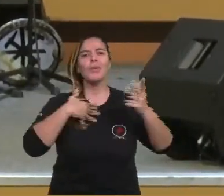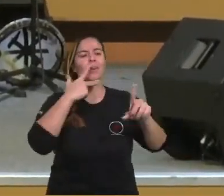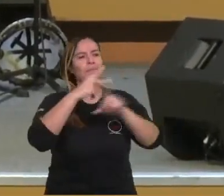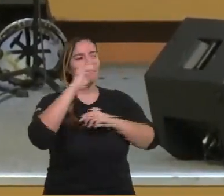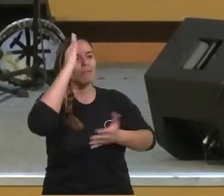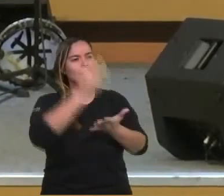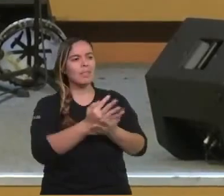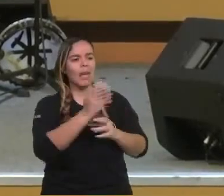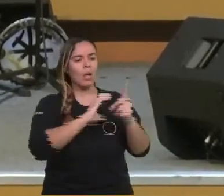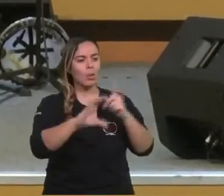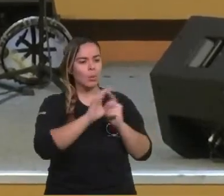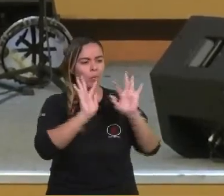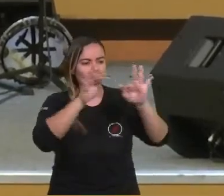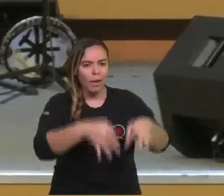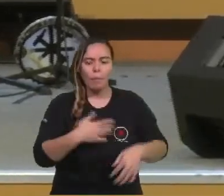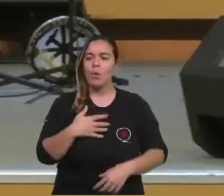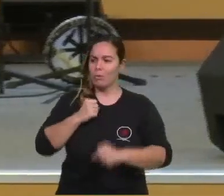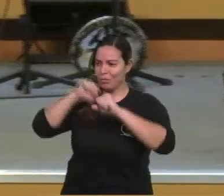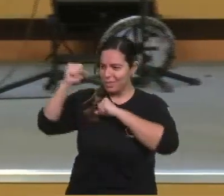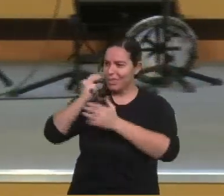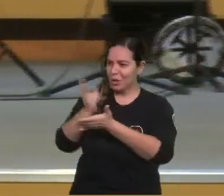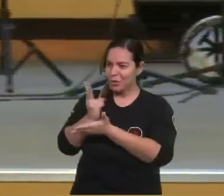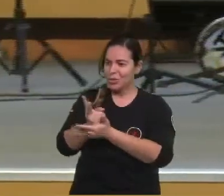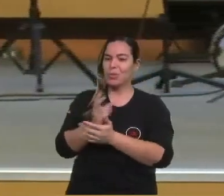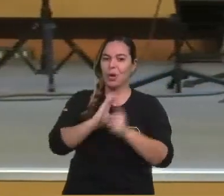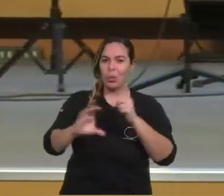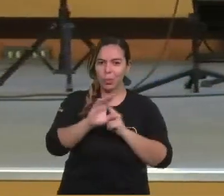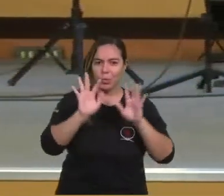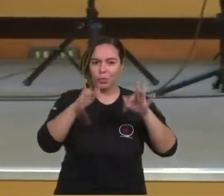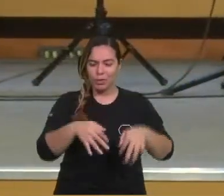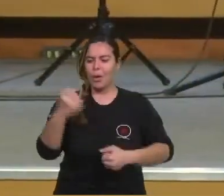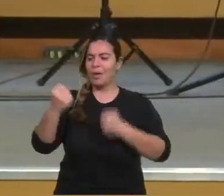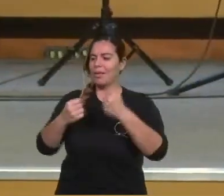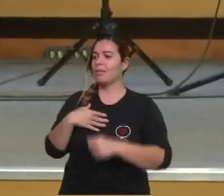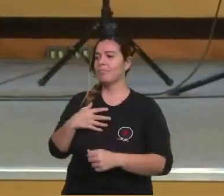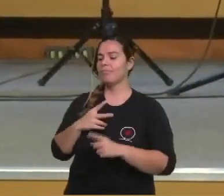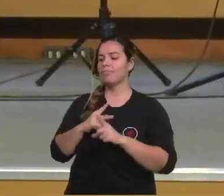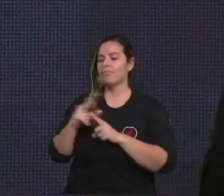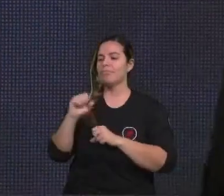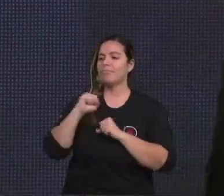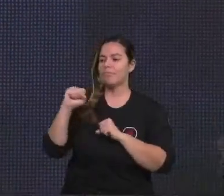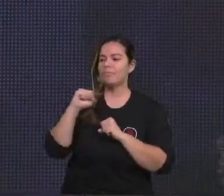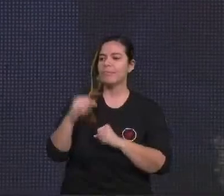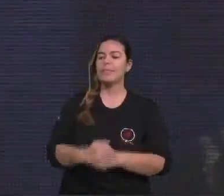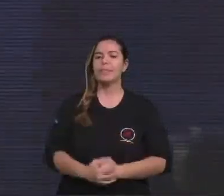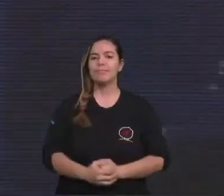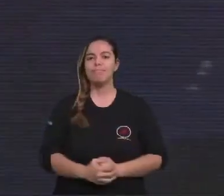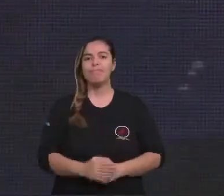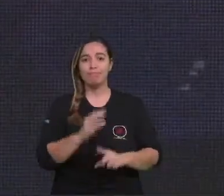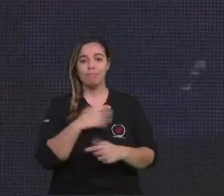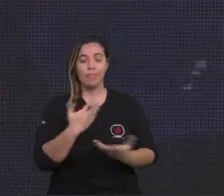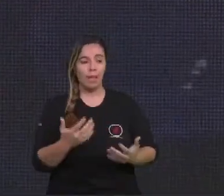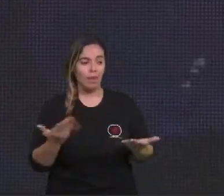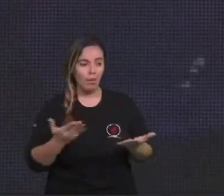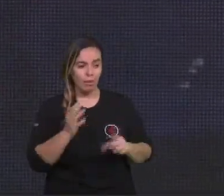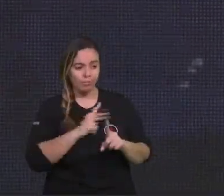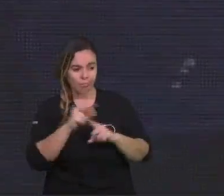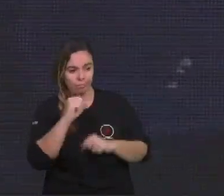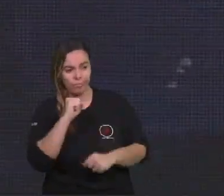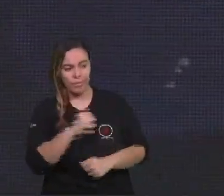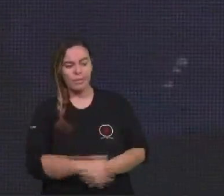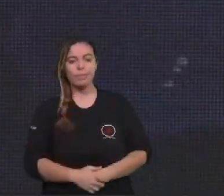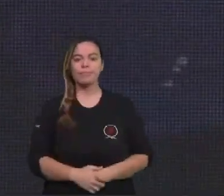Aí o culto acaba, você fala: vou vencer, hein? Vou vencer. Aí você vai pegar seu carro e fala: vou vencer, hein, gente. Aí eu vou vencer